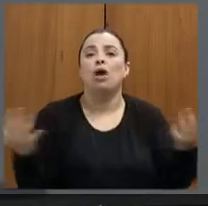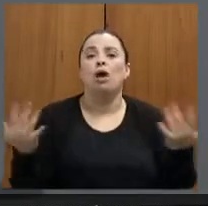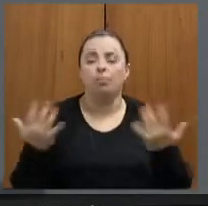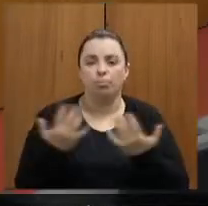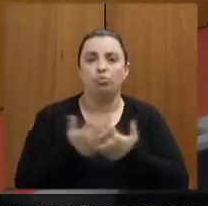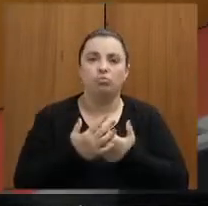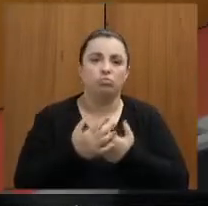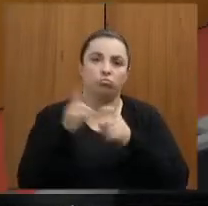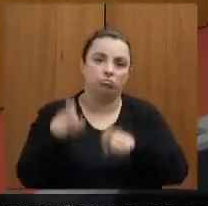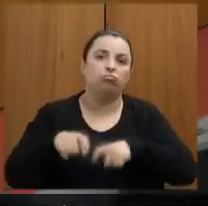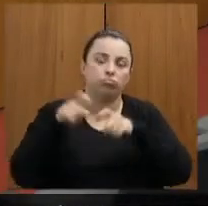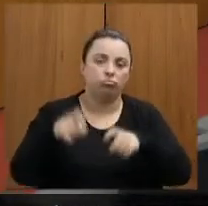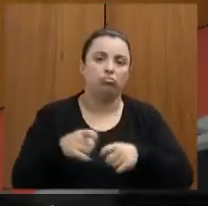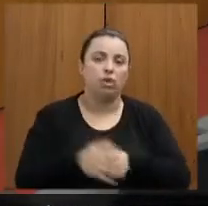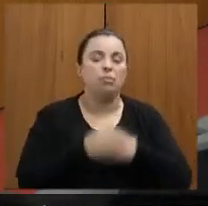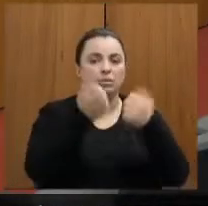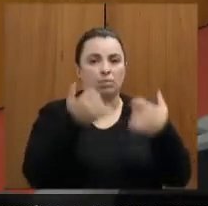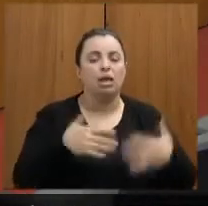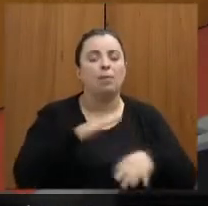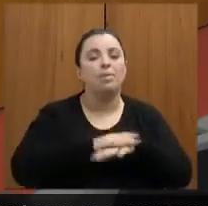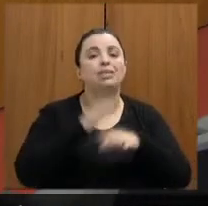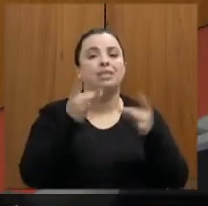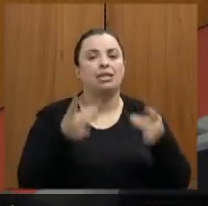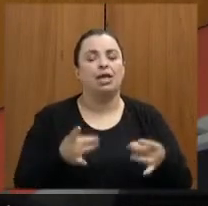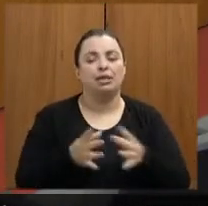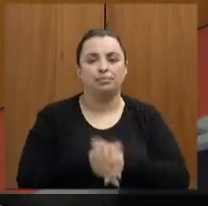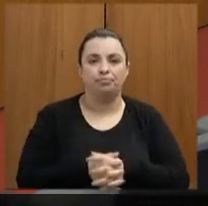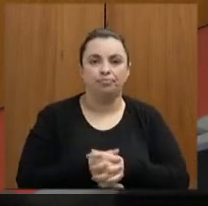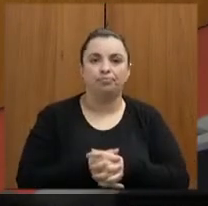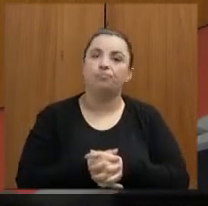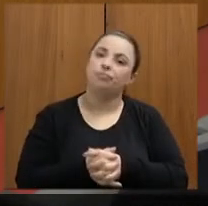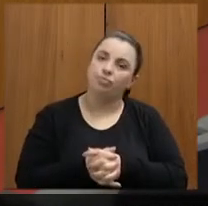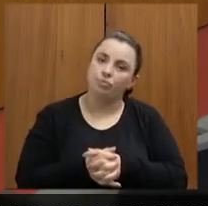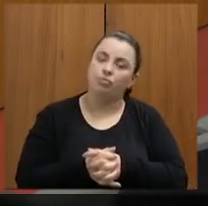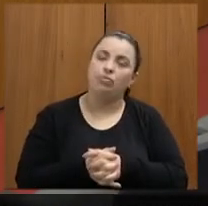aqui obrigada a deputada